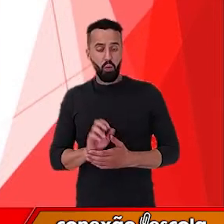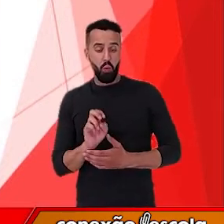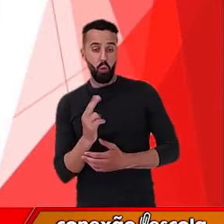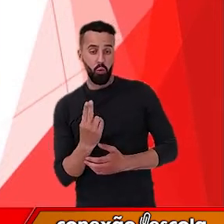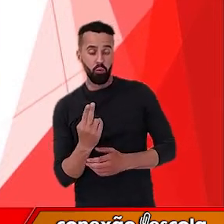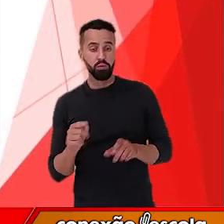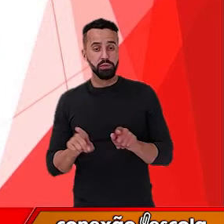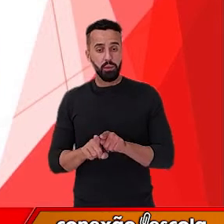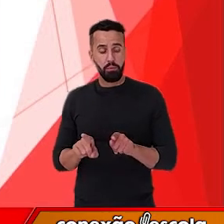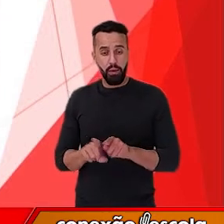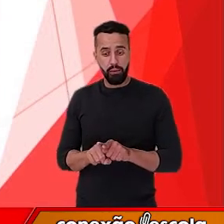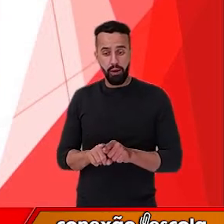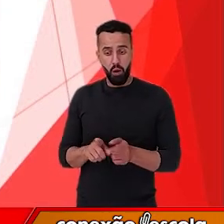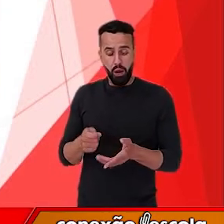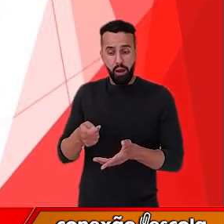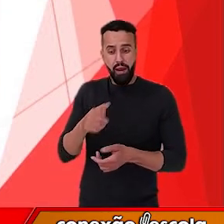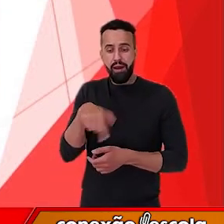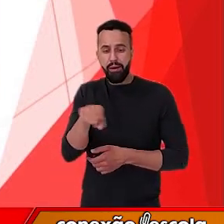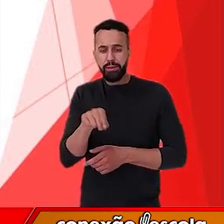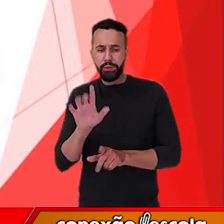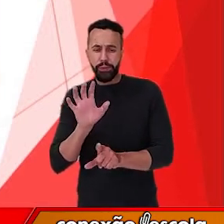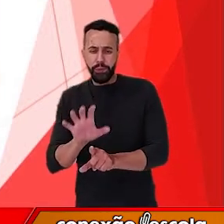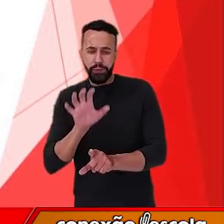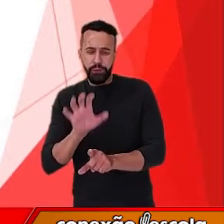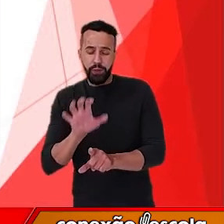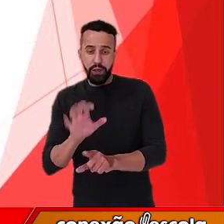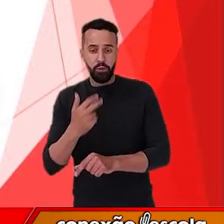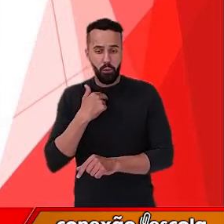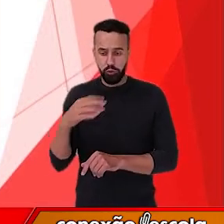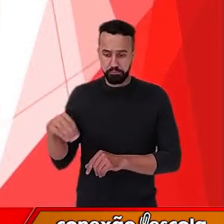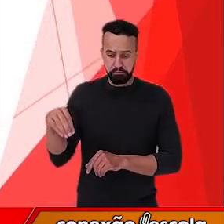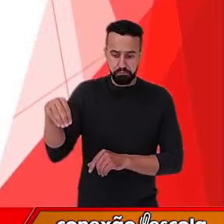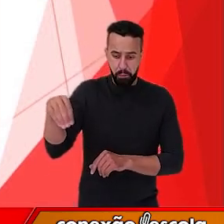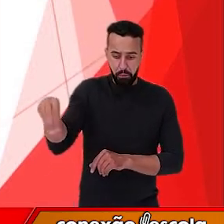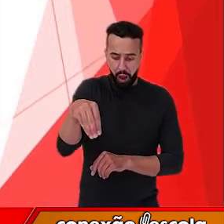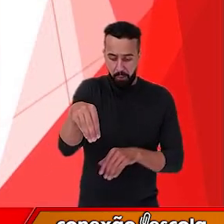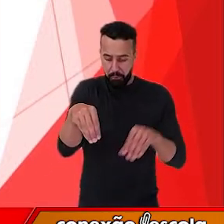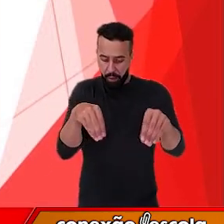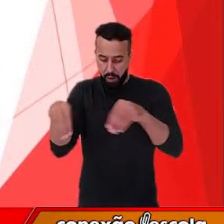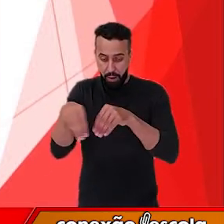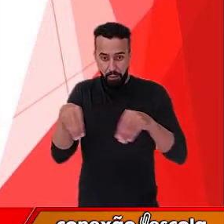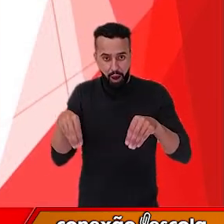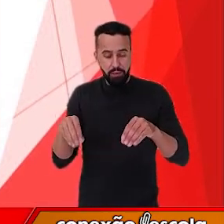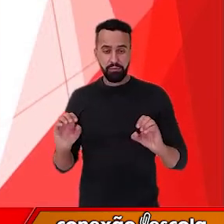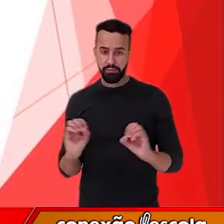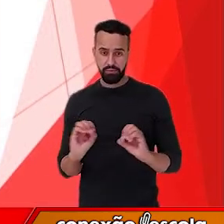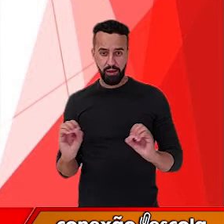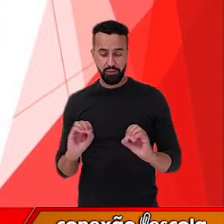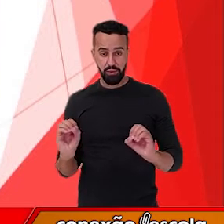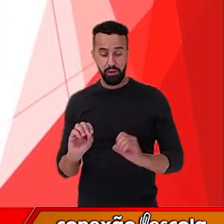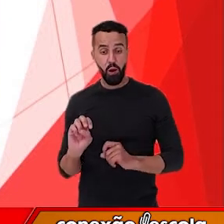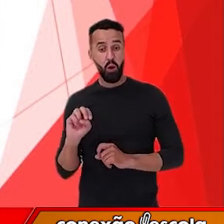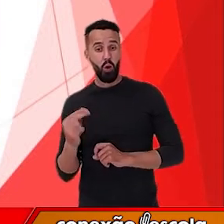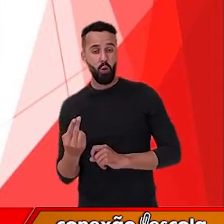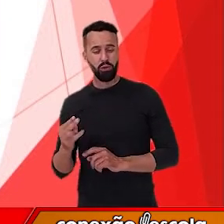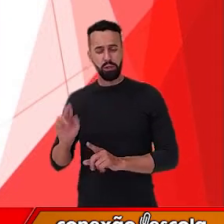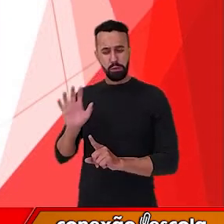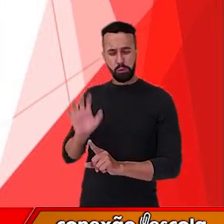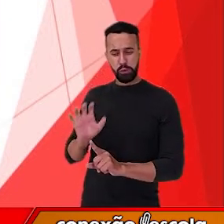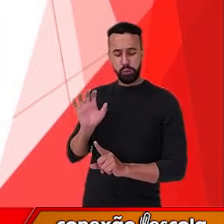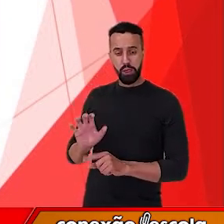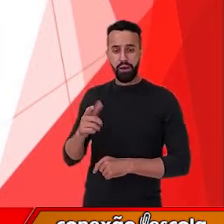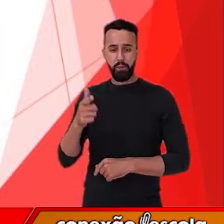você, obrigá-lo a não conseguir mexer as peças de forma alguma, ou ainda obrigá-lo a